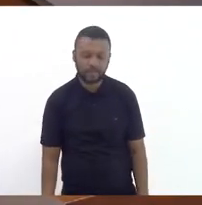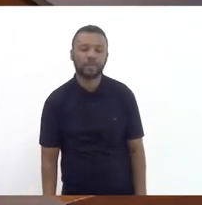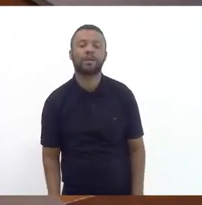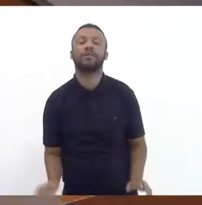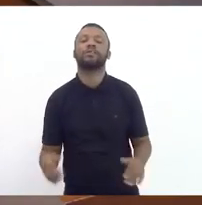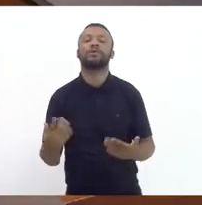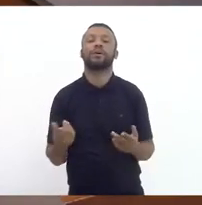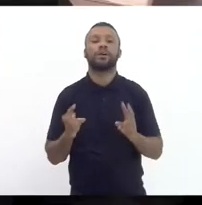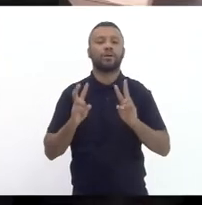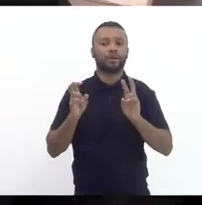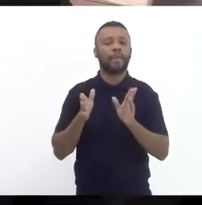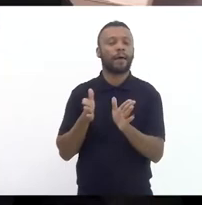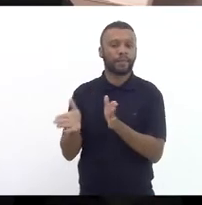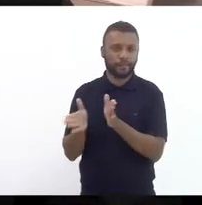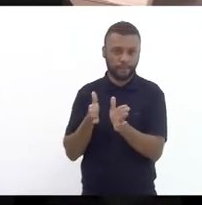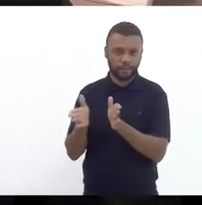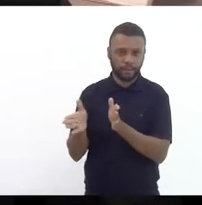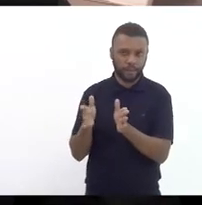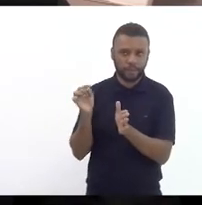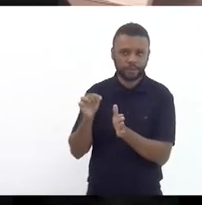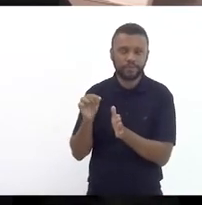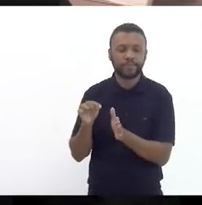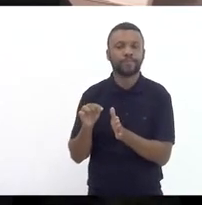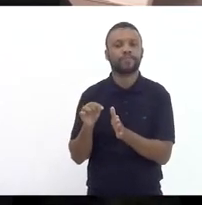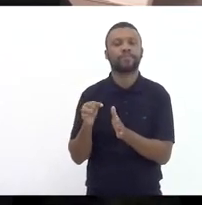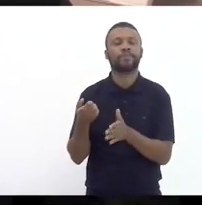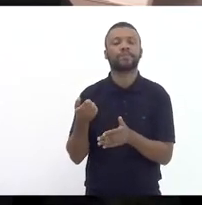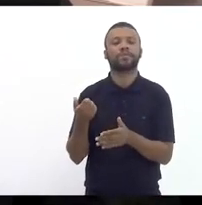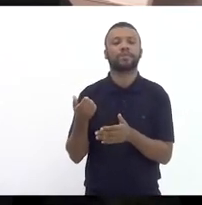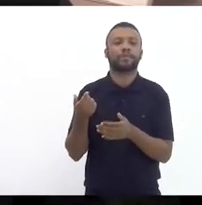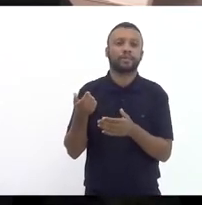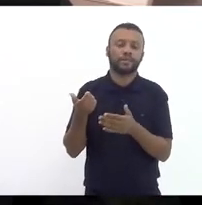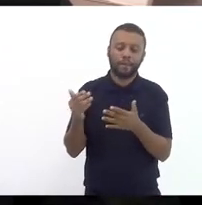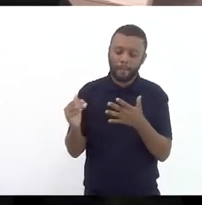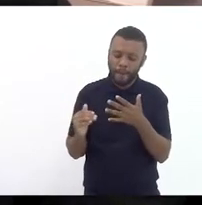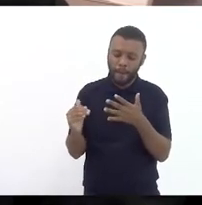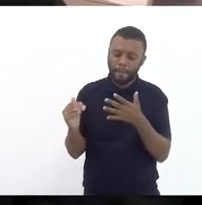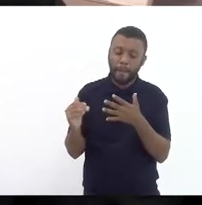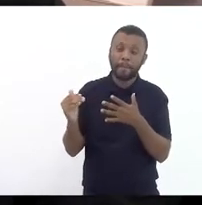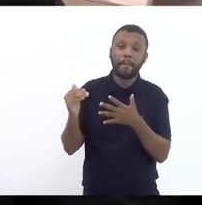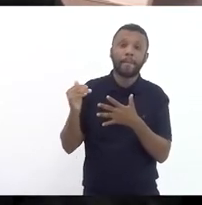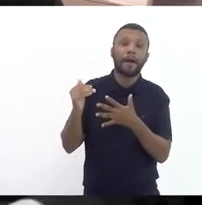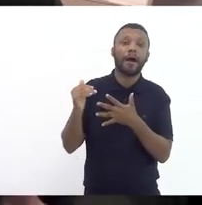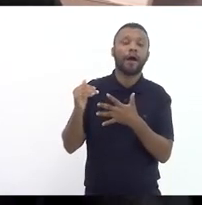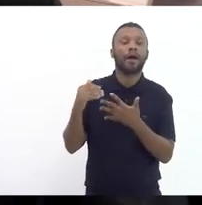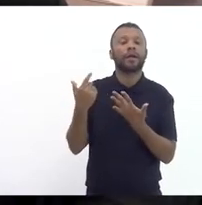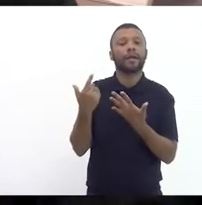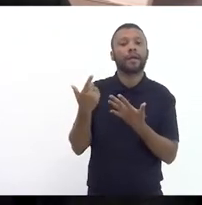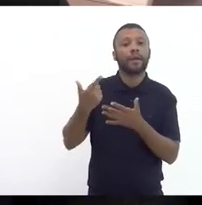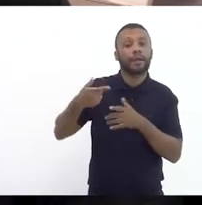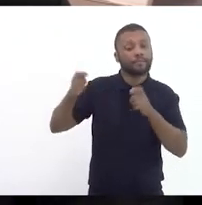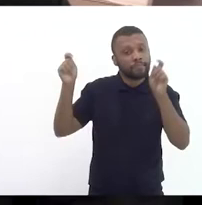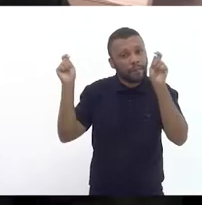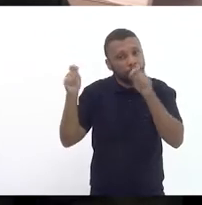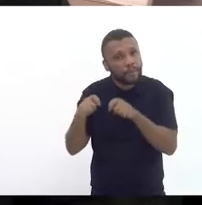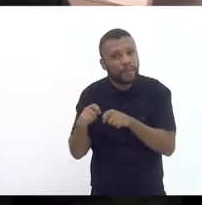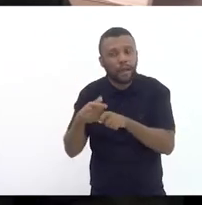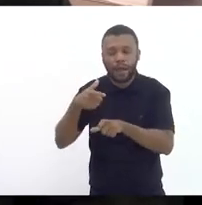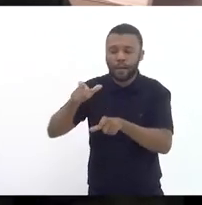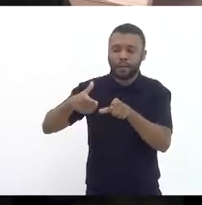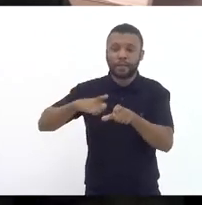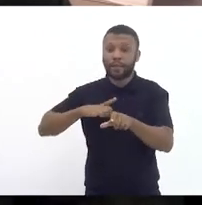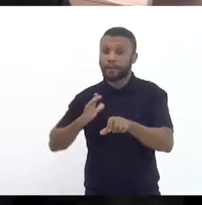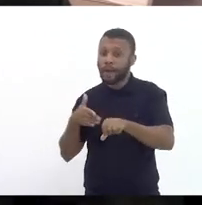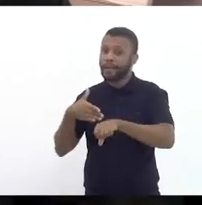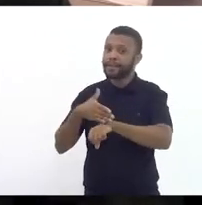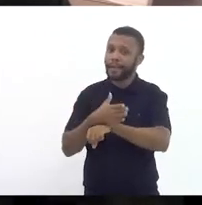acessibilidade, quais os itens? Os itens que permitam as pessoas terem acesso até a plataforma, até o trem, ou